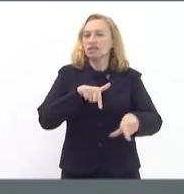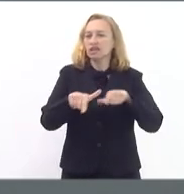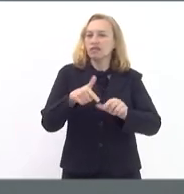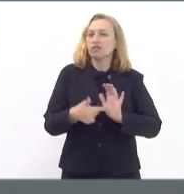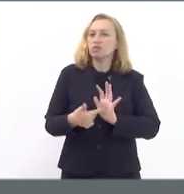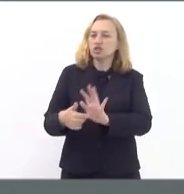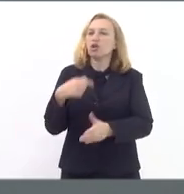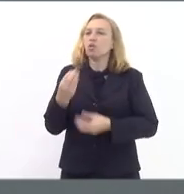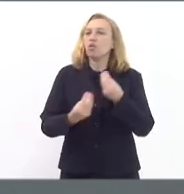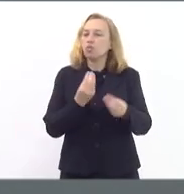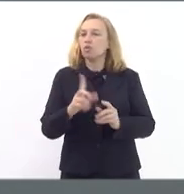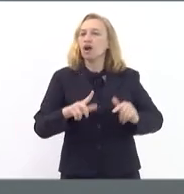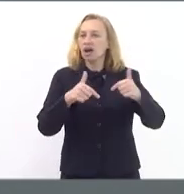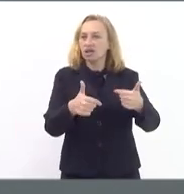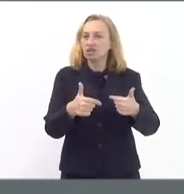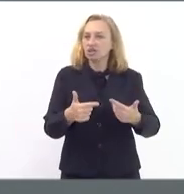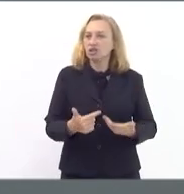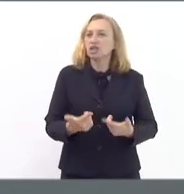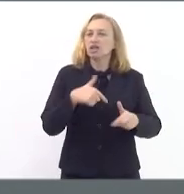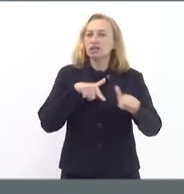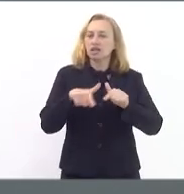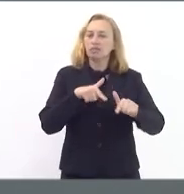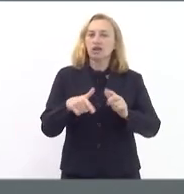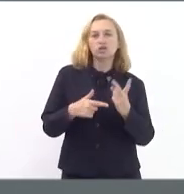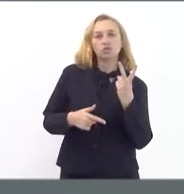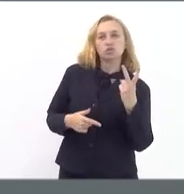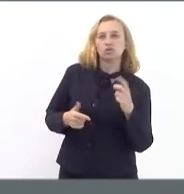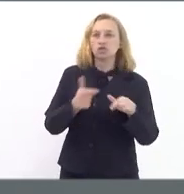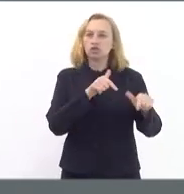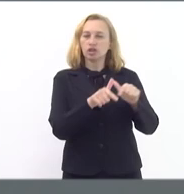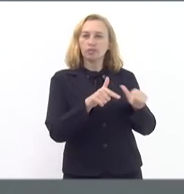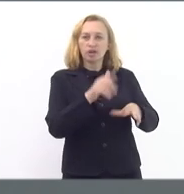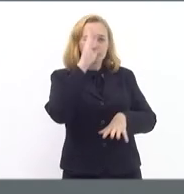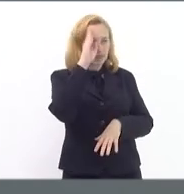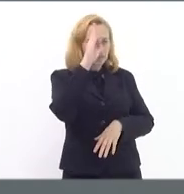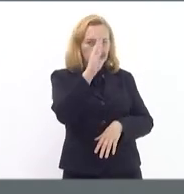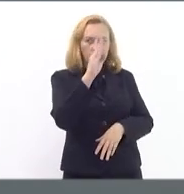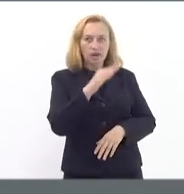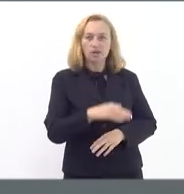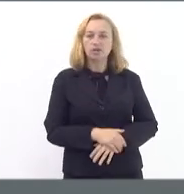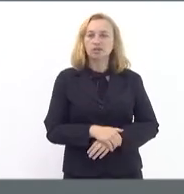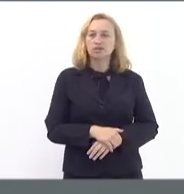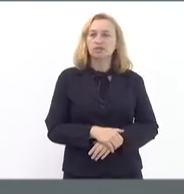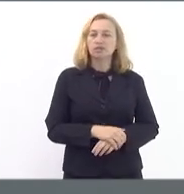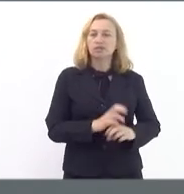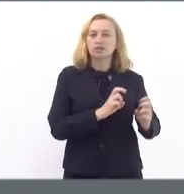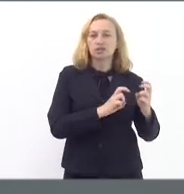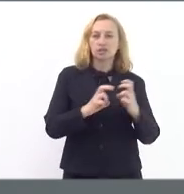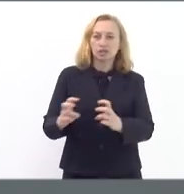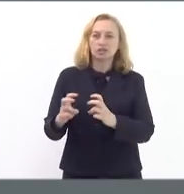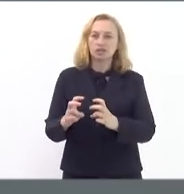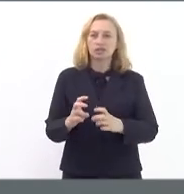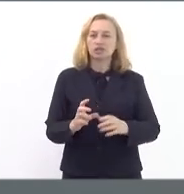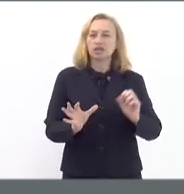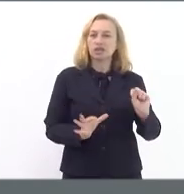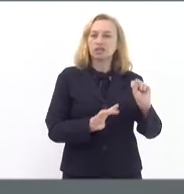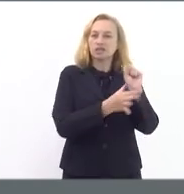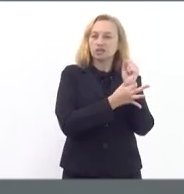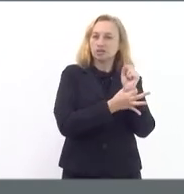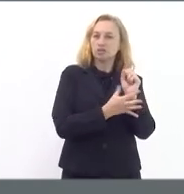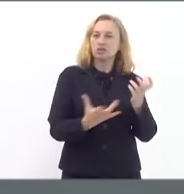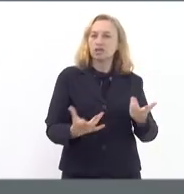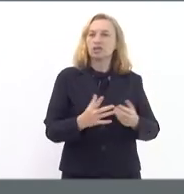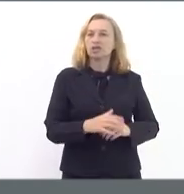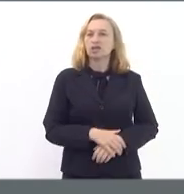funciona a gente duas frente mas trabalhamos com duas operações específicas na nas estações são os trens Seguros e